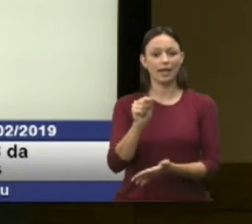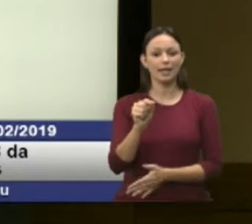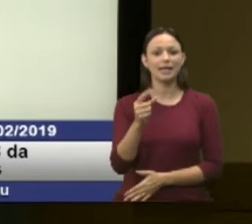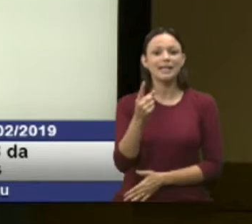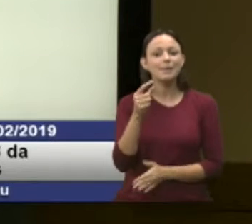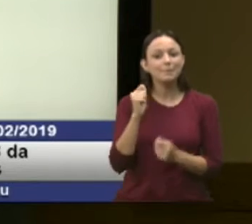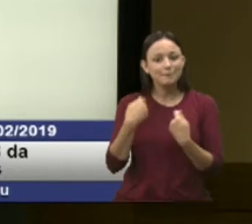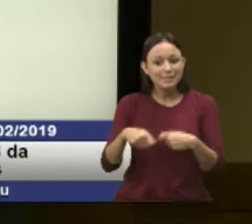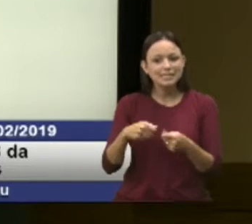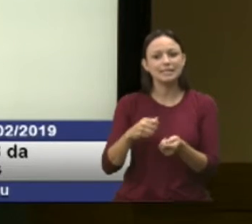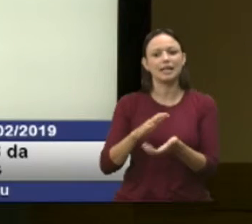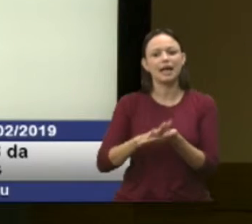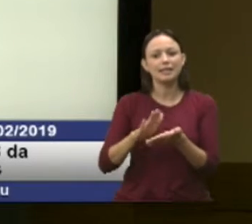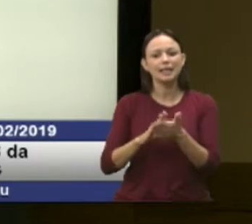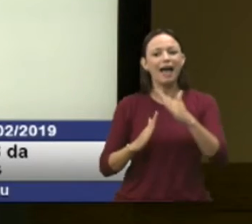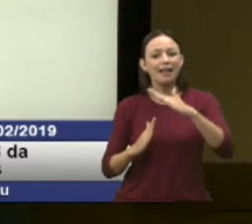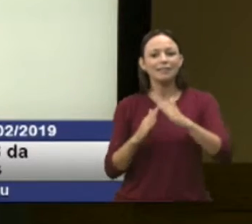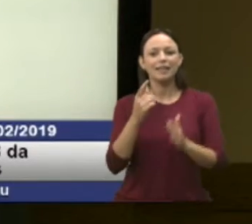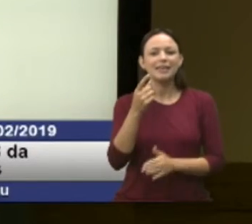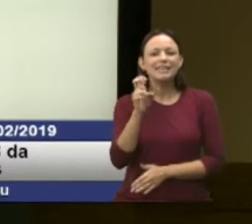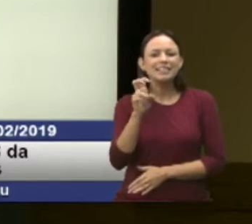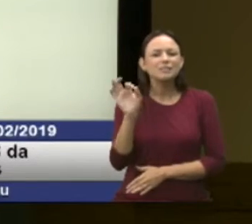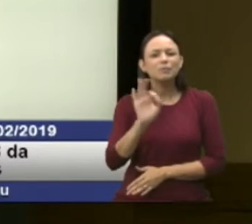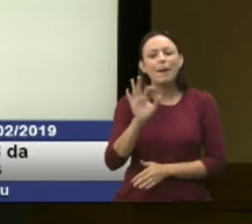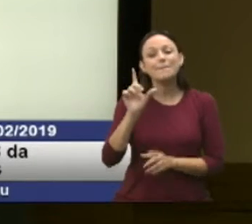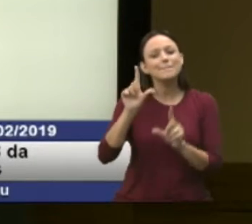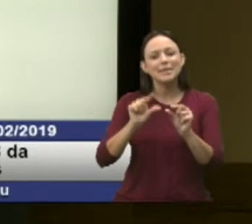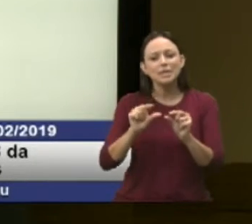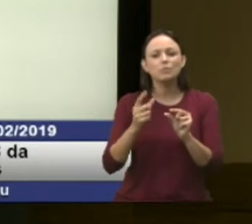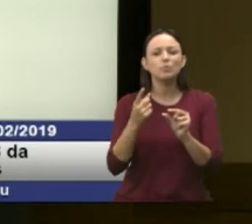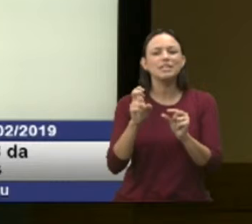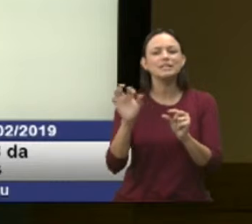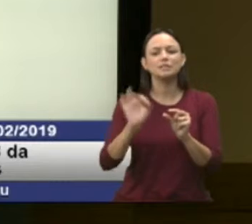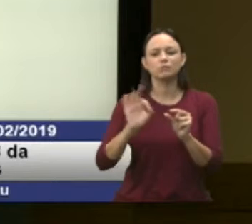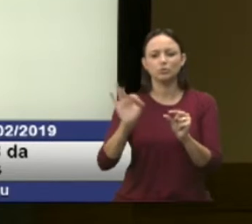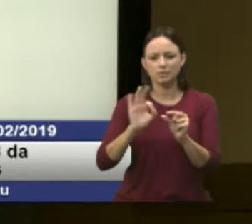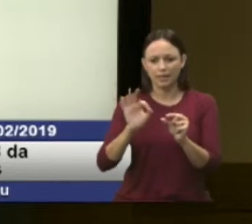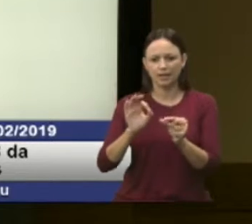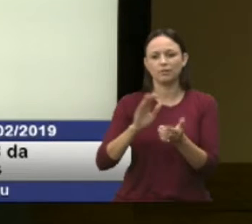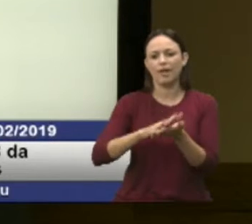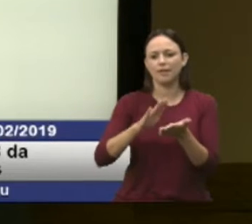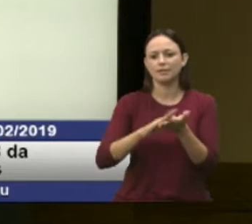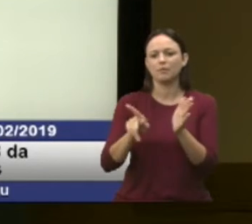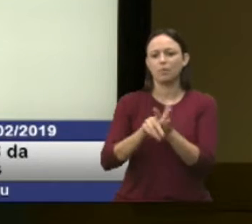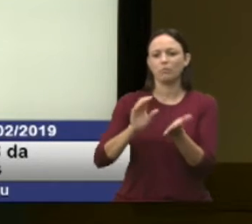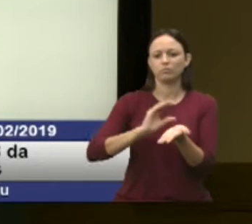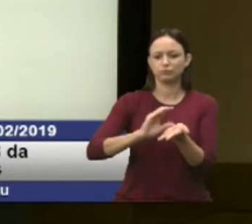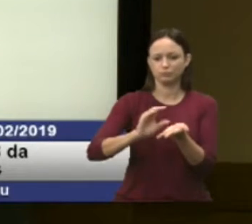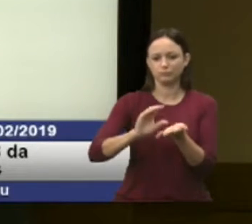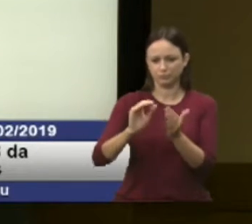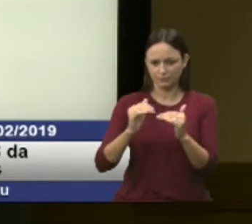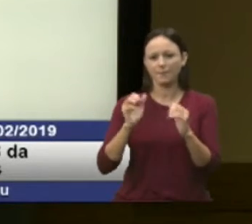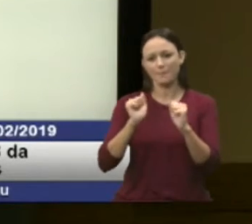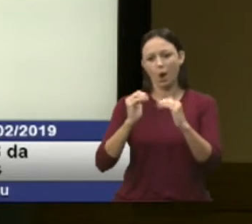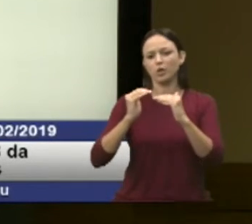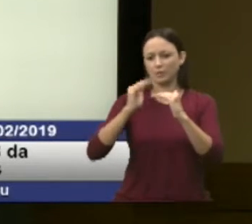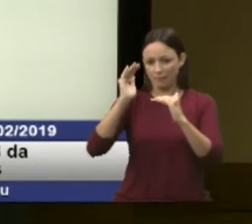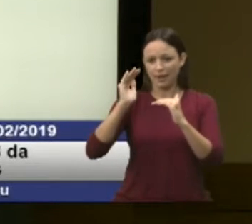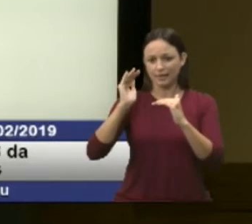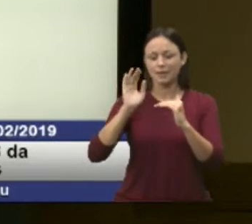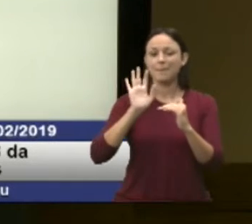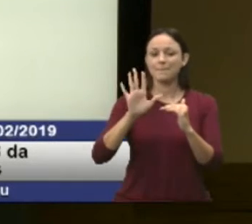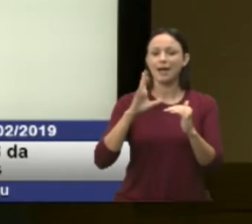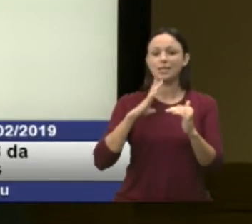15% o mínimo de aplicações de recursos próprios com a saúde. E nós estamos aplicando aí mais que o